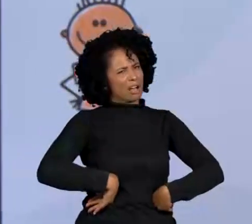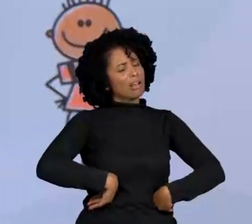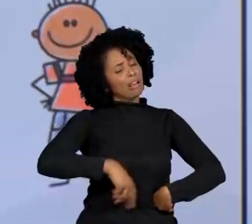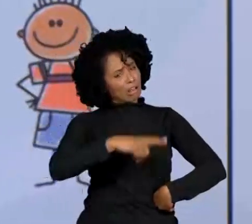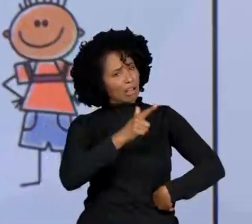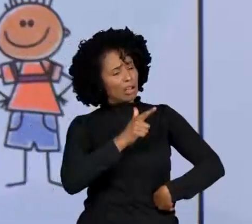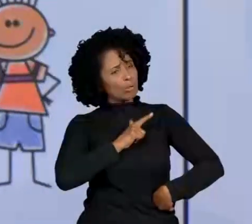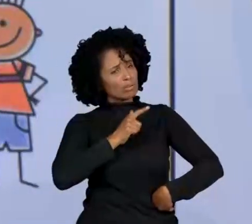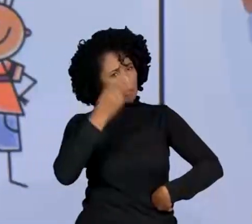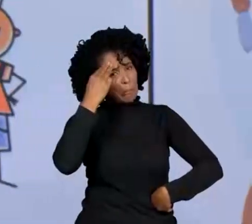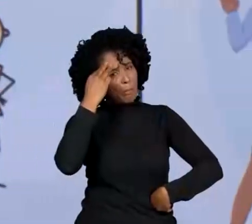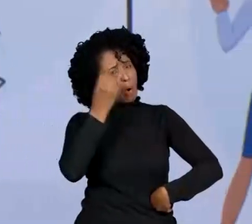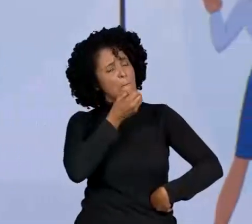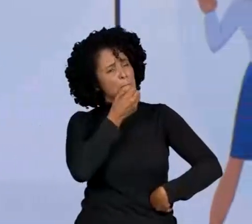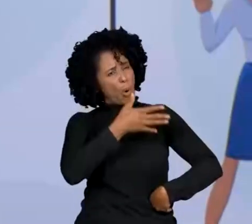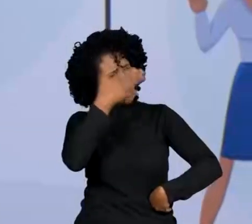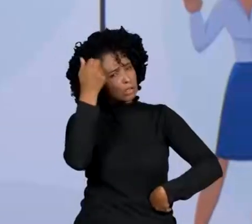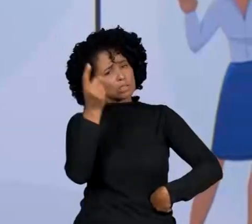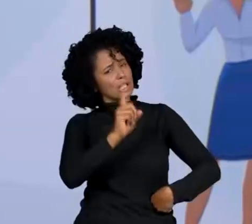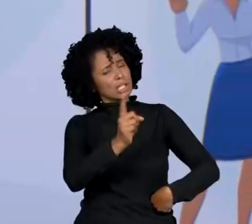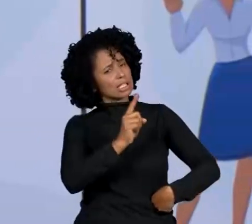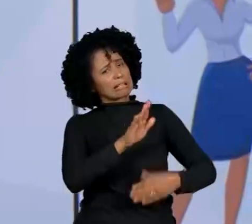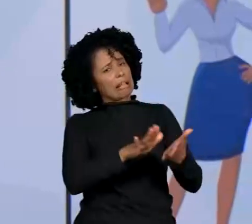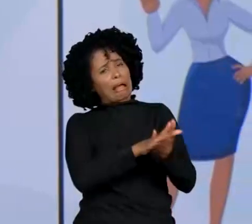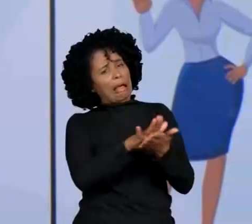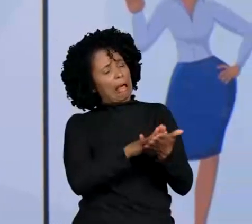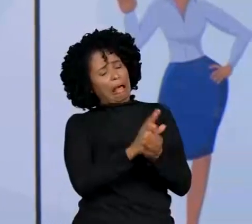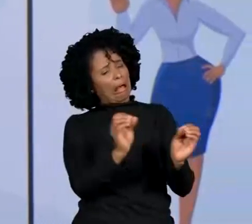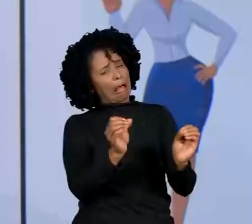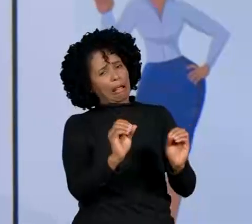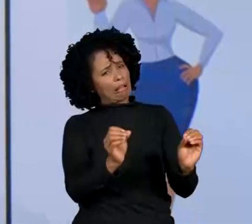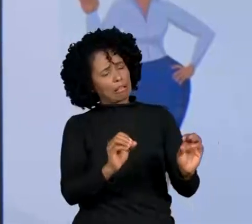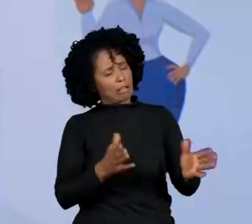tenho boa memória, não vou esquecer a lição.